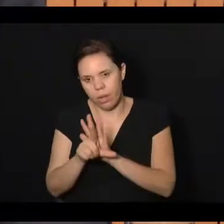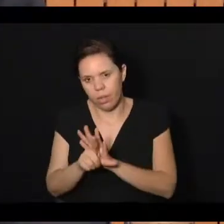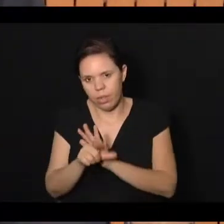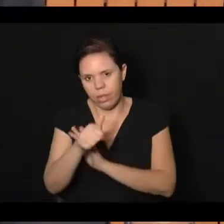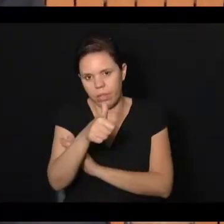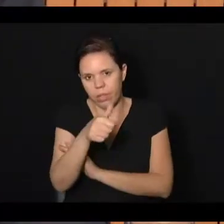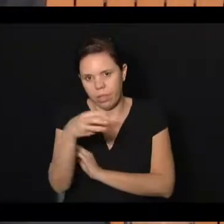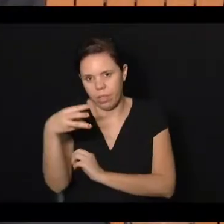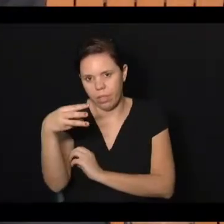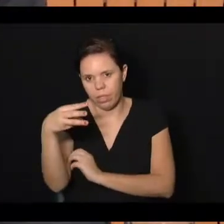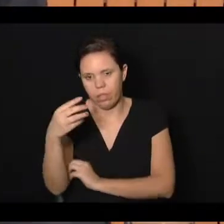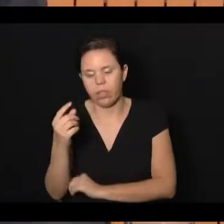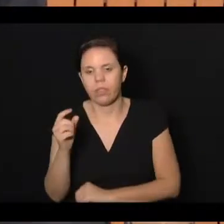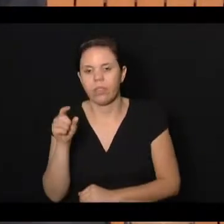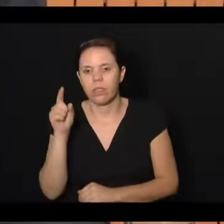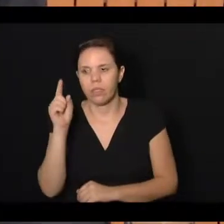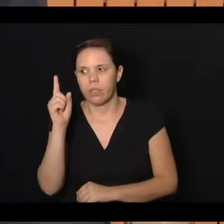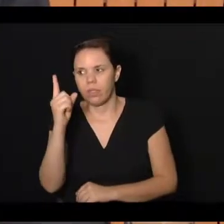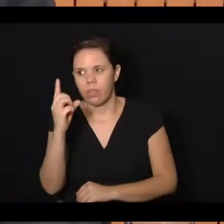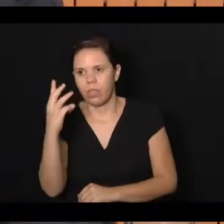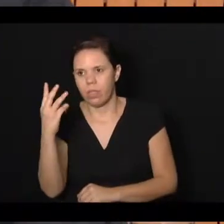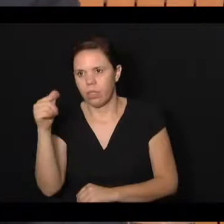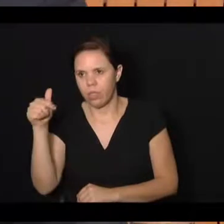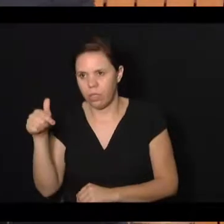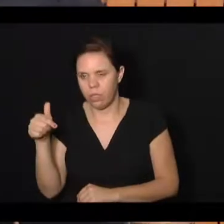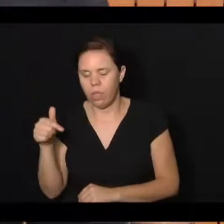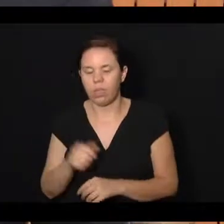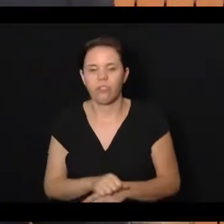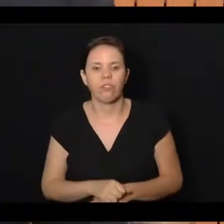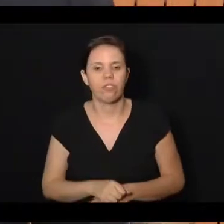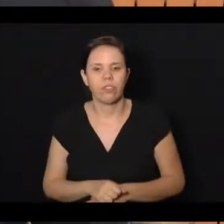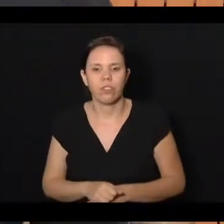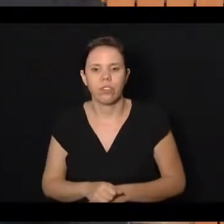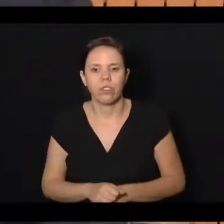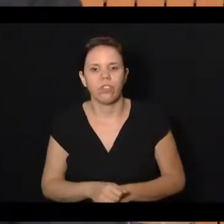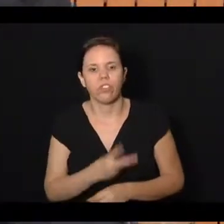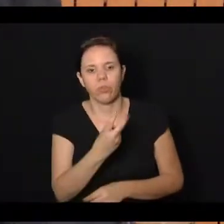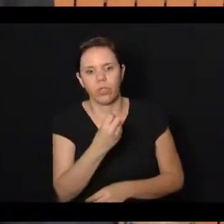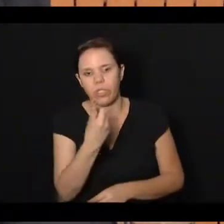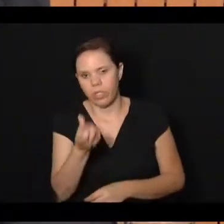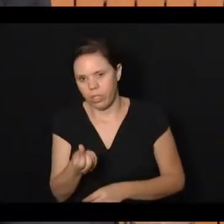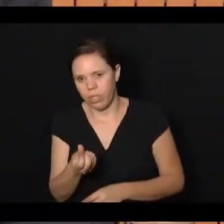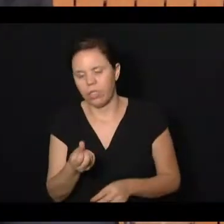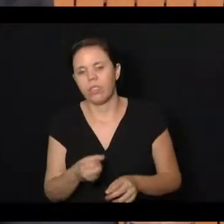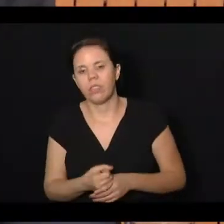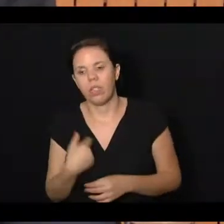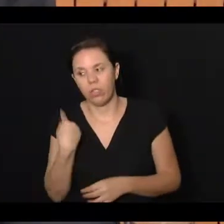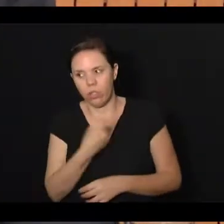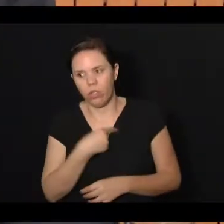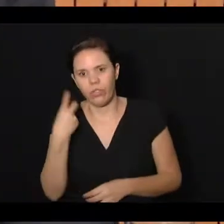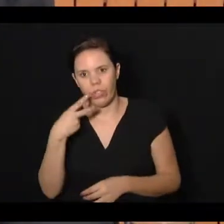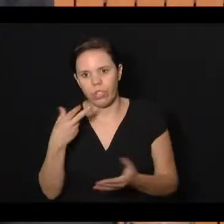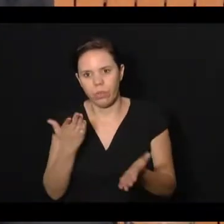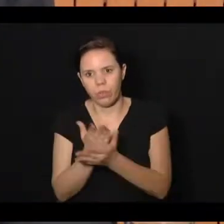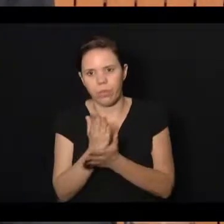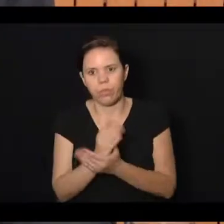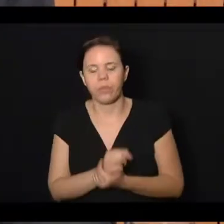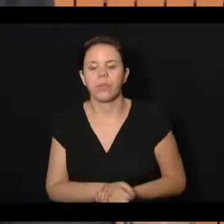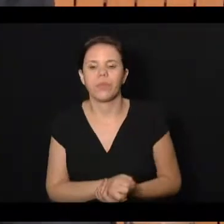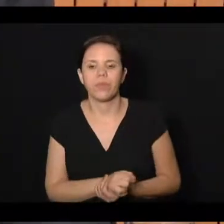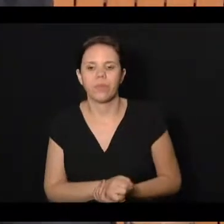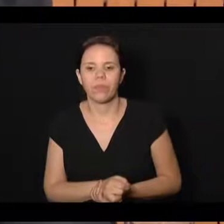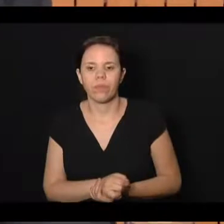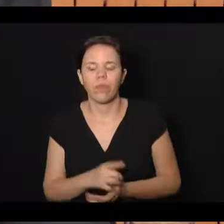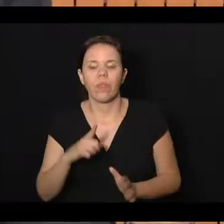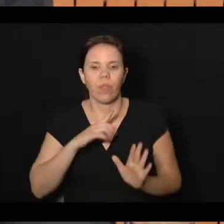137 de janeiro 2016 que nós aqui vereadores aprovamos é helen sell institui o programa